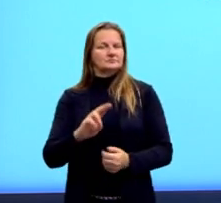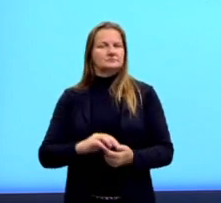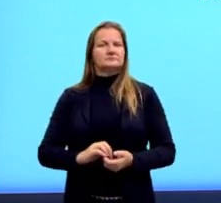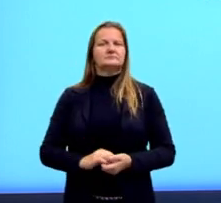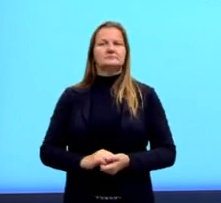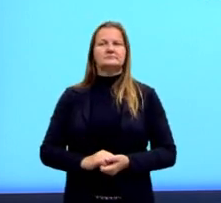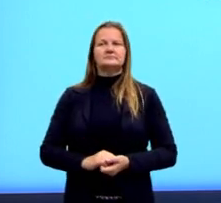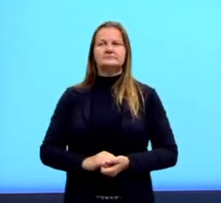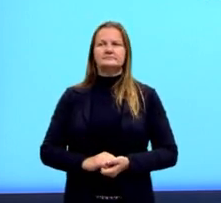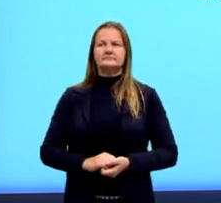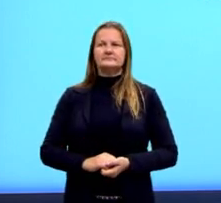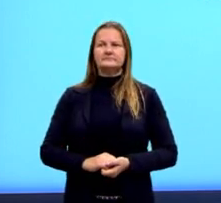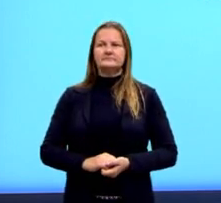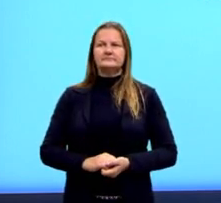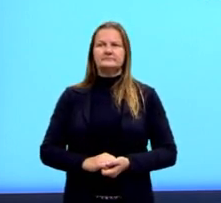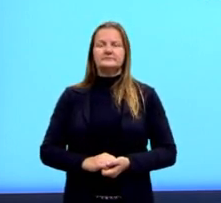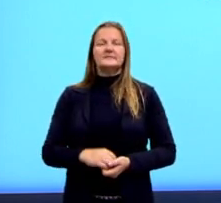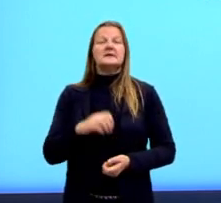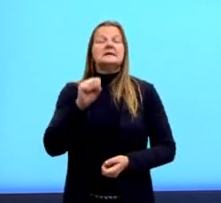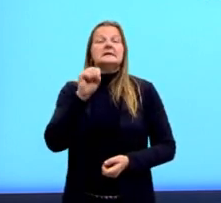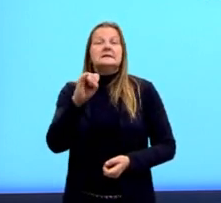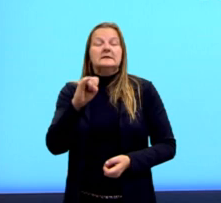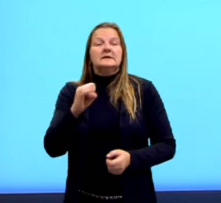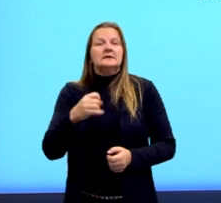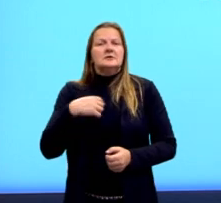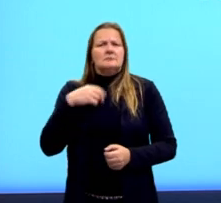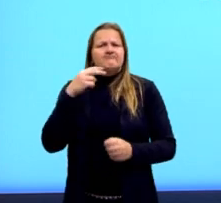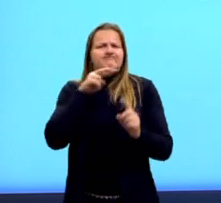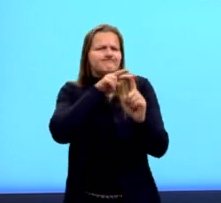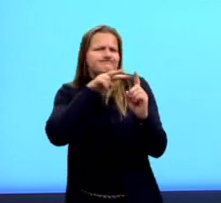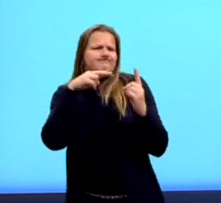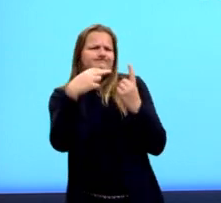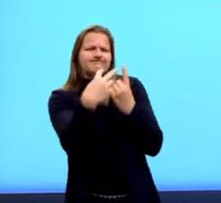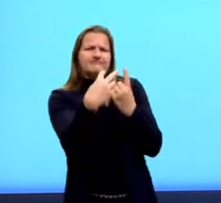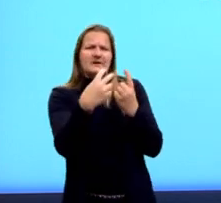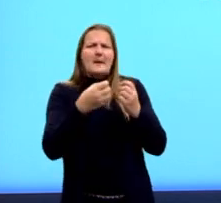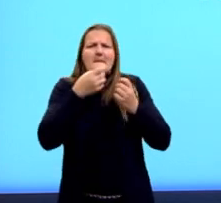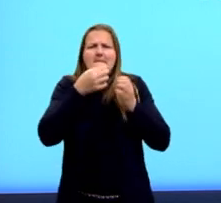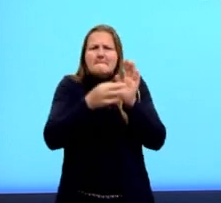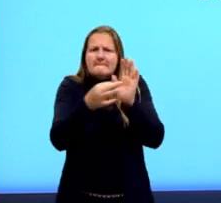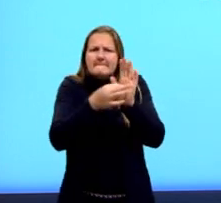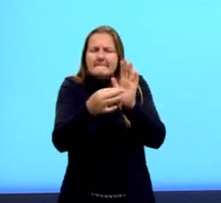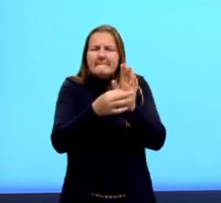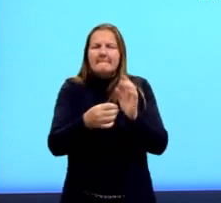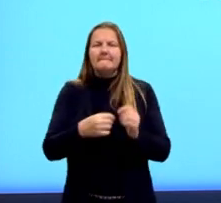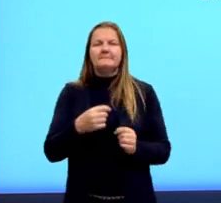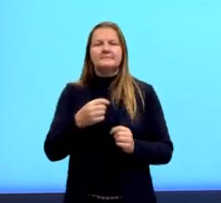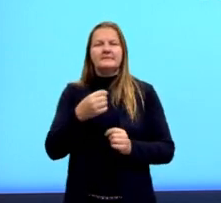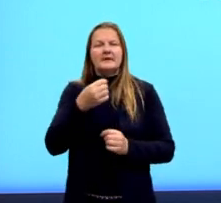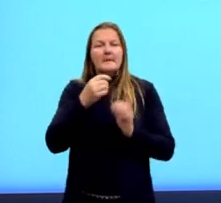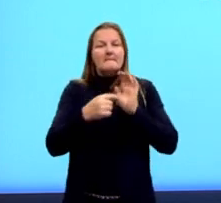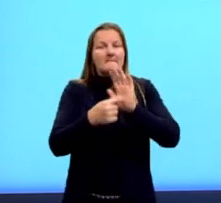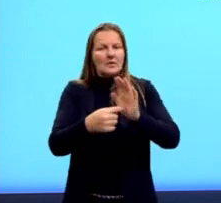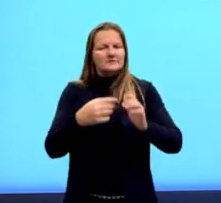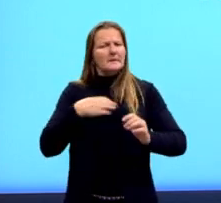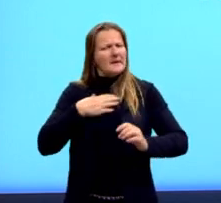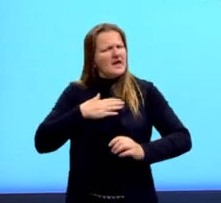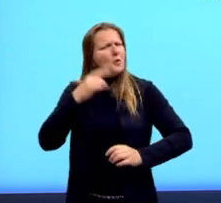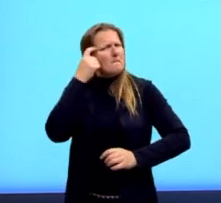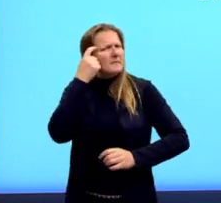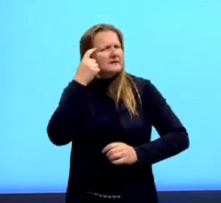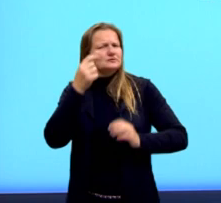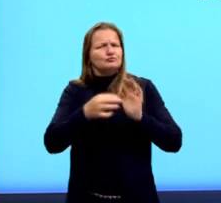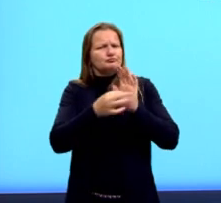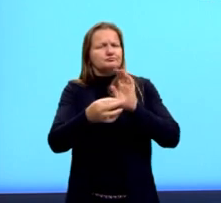tipologia quando a gente defende um ponto de vista quando a gente apresenta Nossa opinião quando a gente